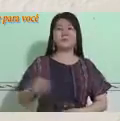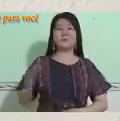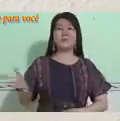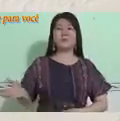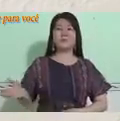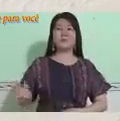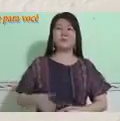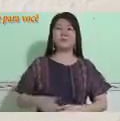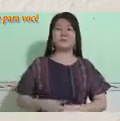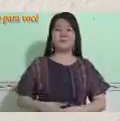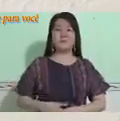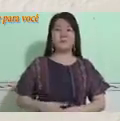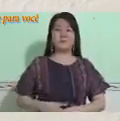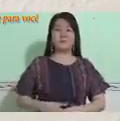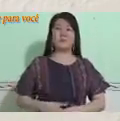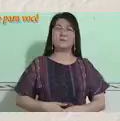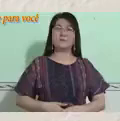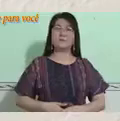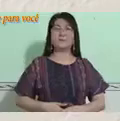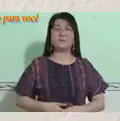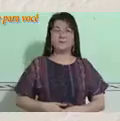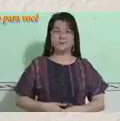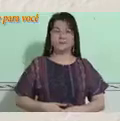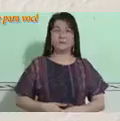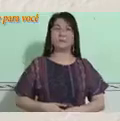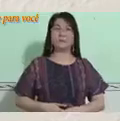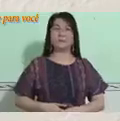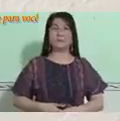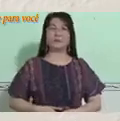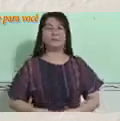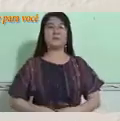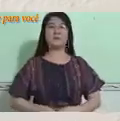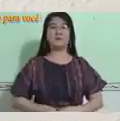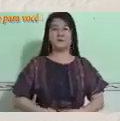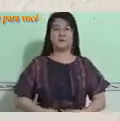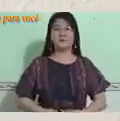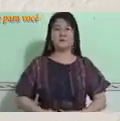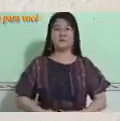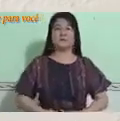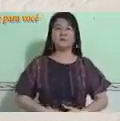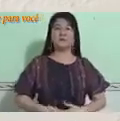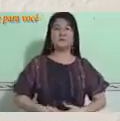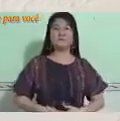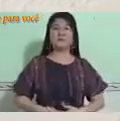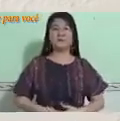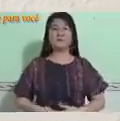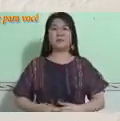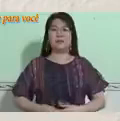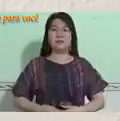enforcamento. 2 pontos. Se a pessoa ainda apresentar movimentos respirando, deve-se levantá-la ou colocar uma